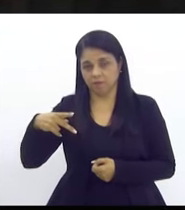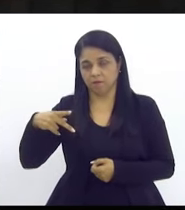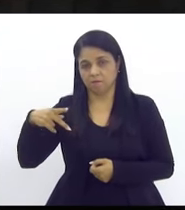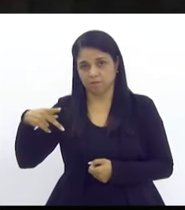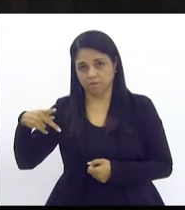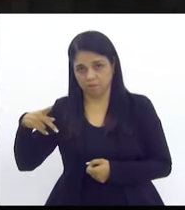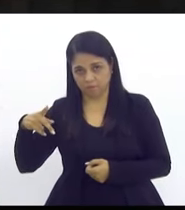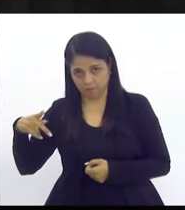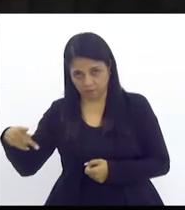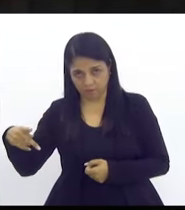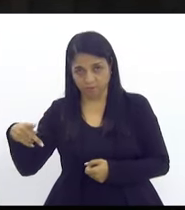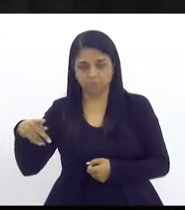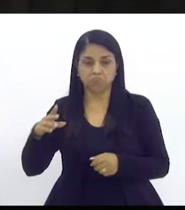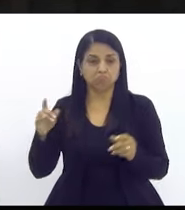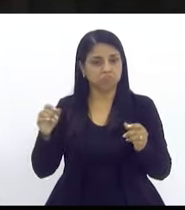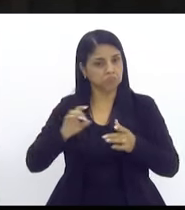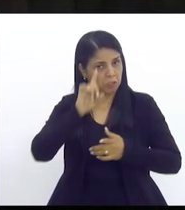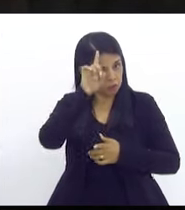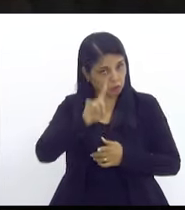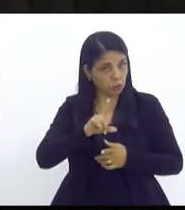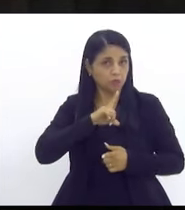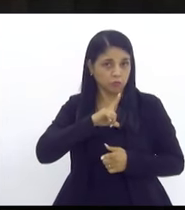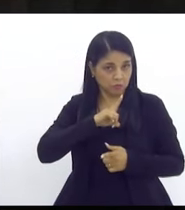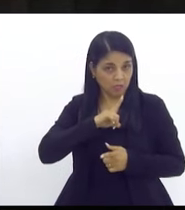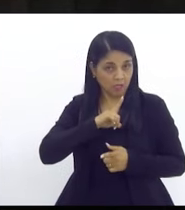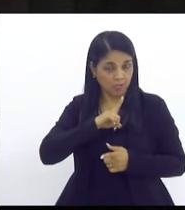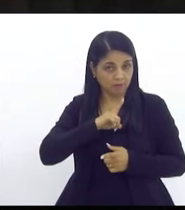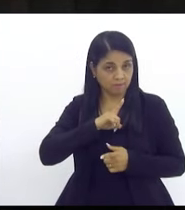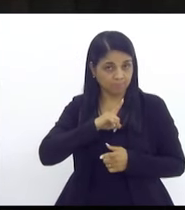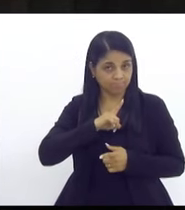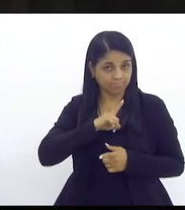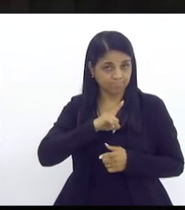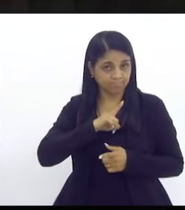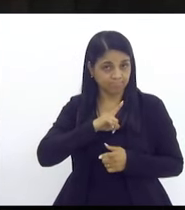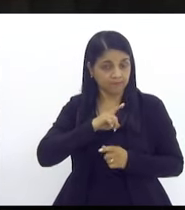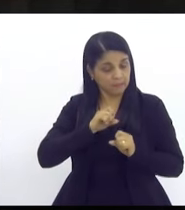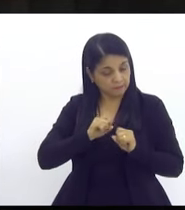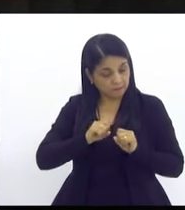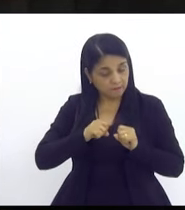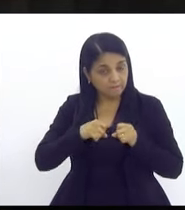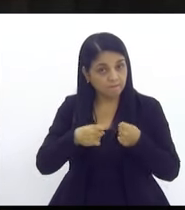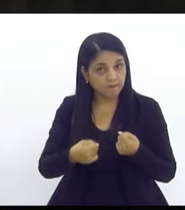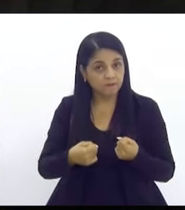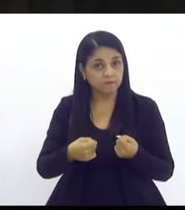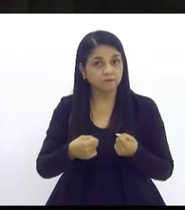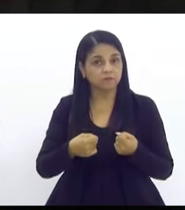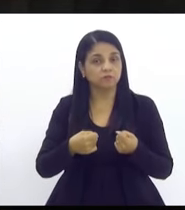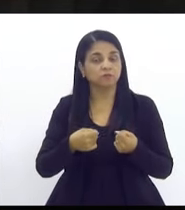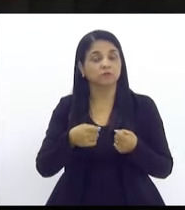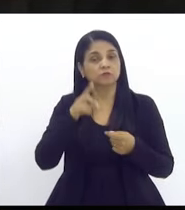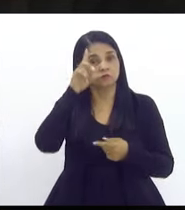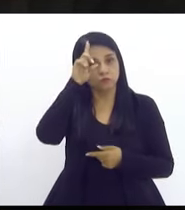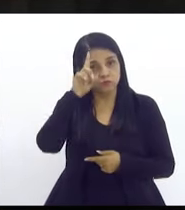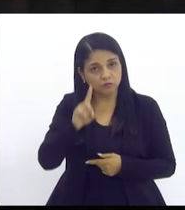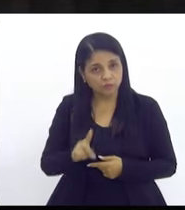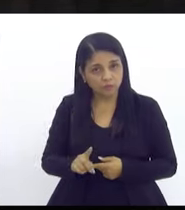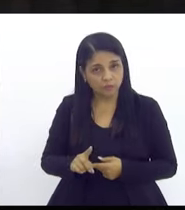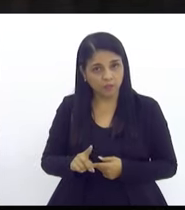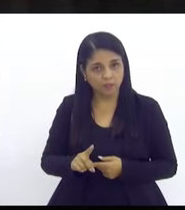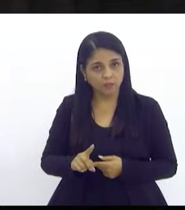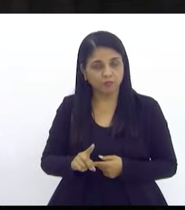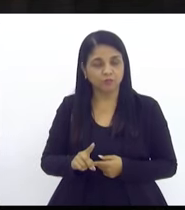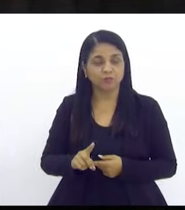Tem todo o direito de produzir. Em tese, defendem os direitos e não